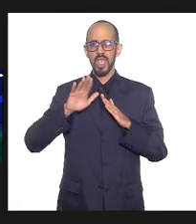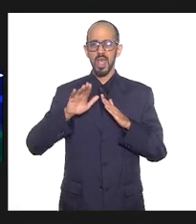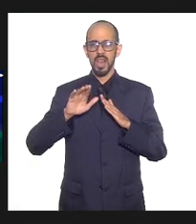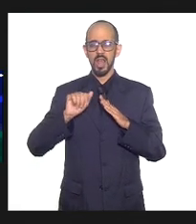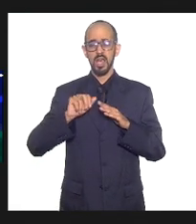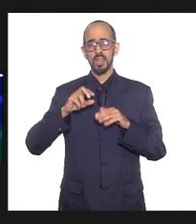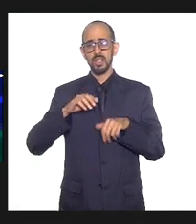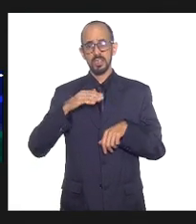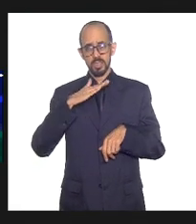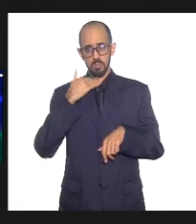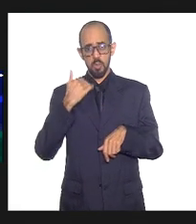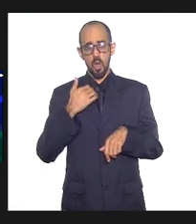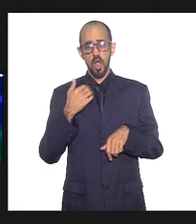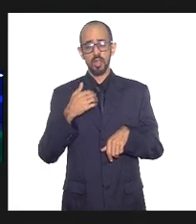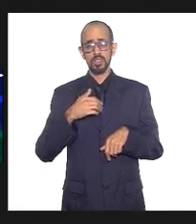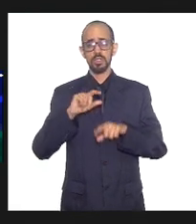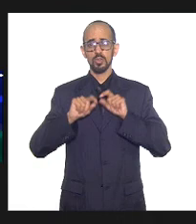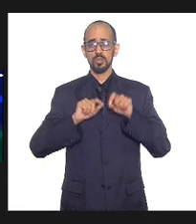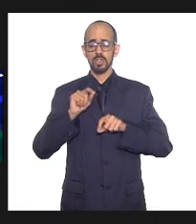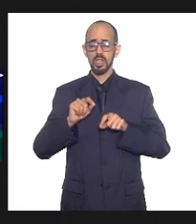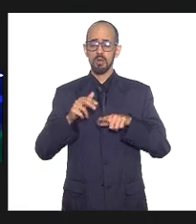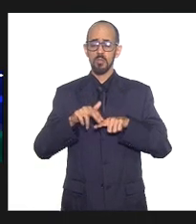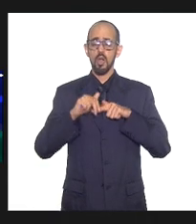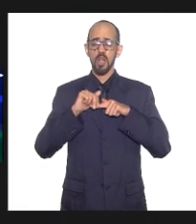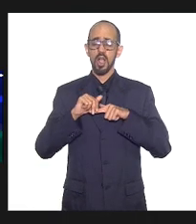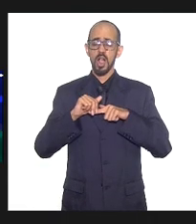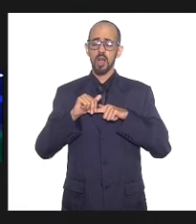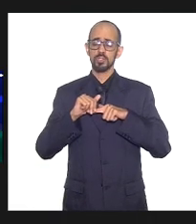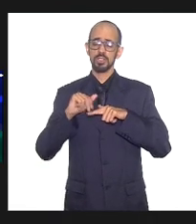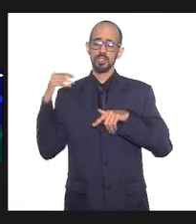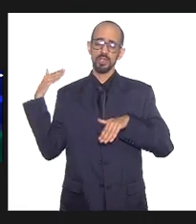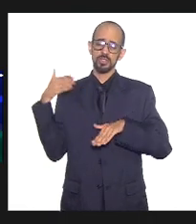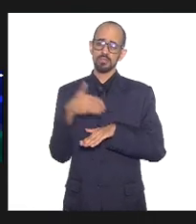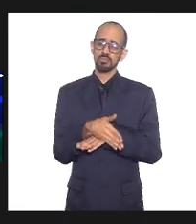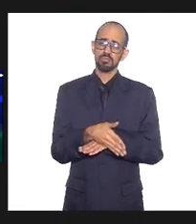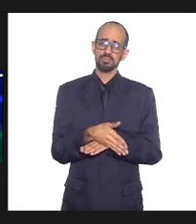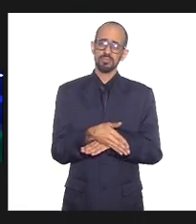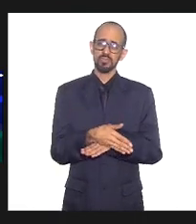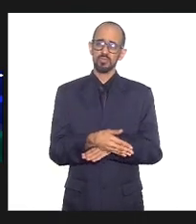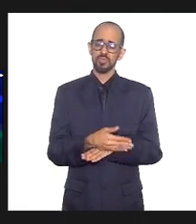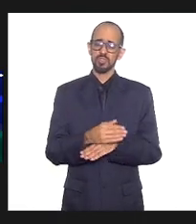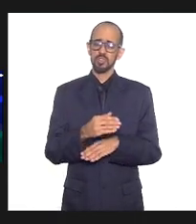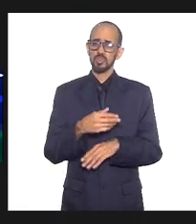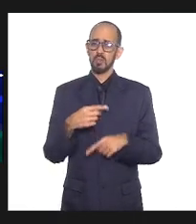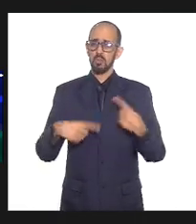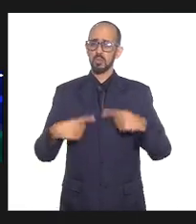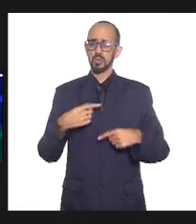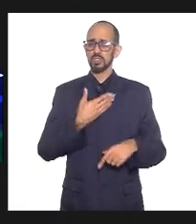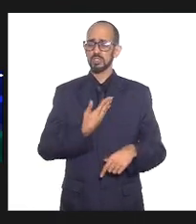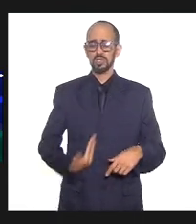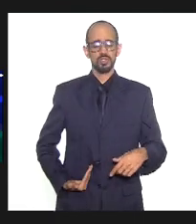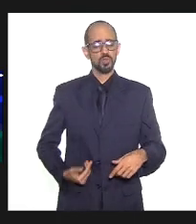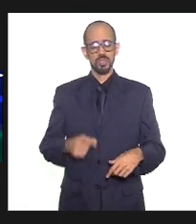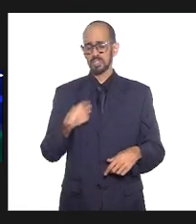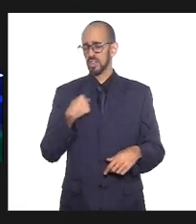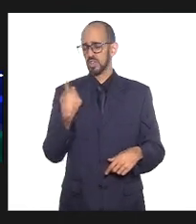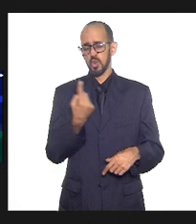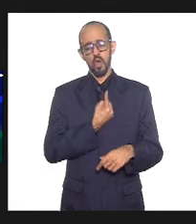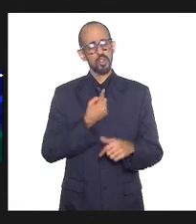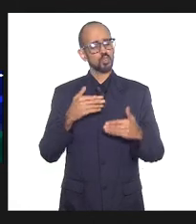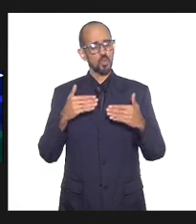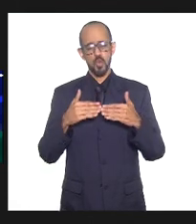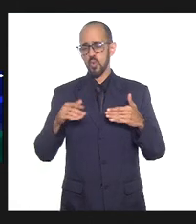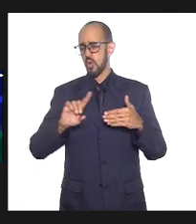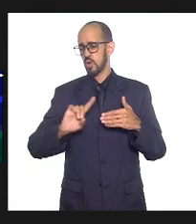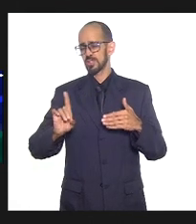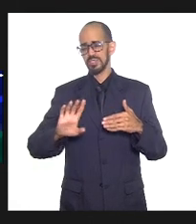que está morrendo com as inserções de uma política de segurança que a gente não concorda. E que nós temos